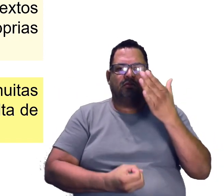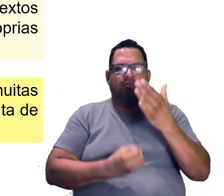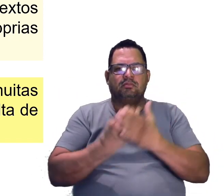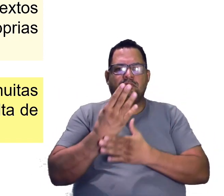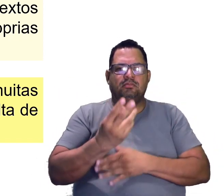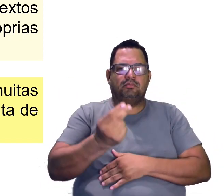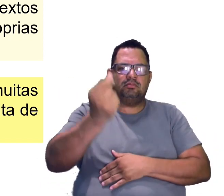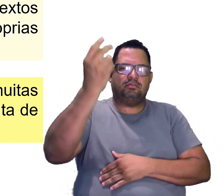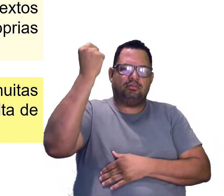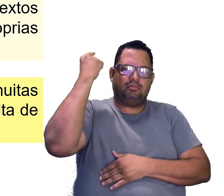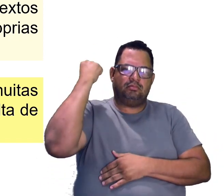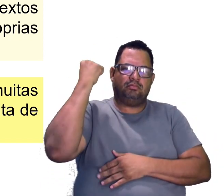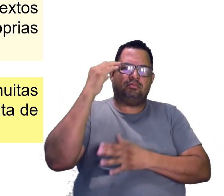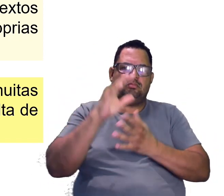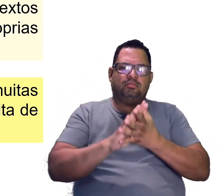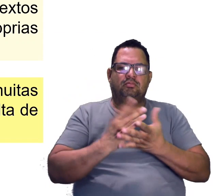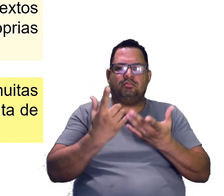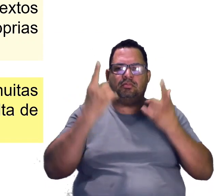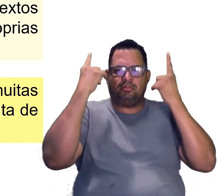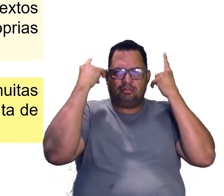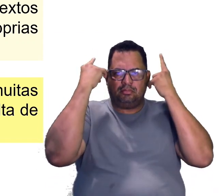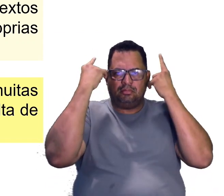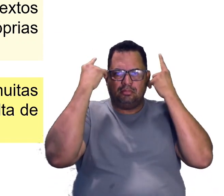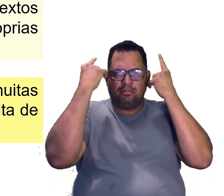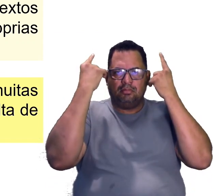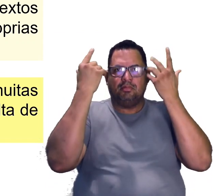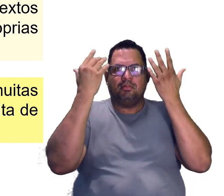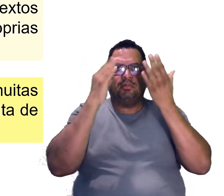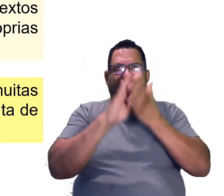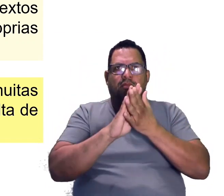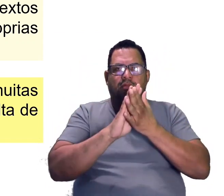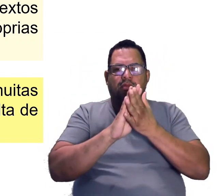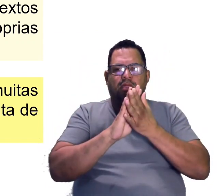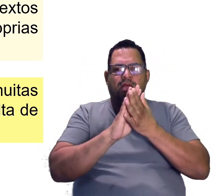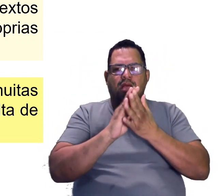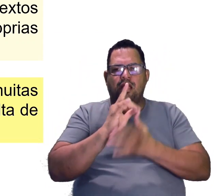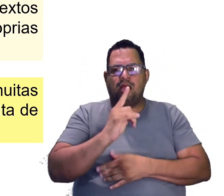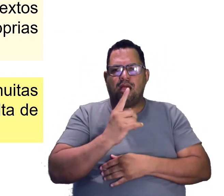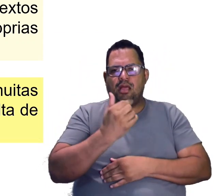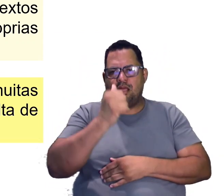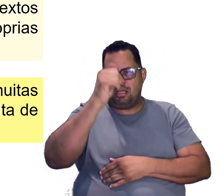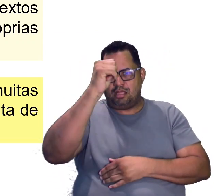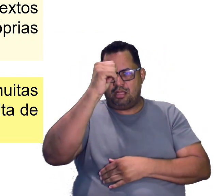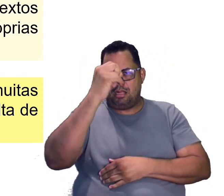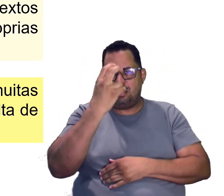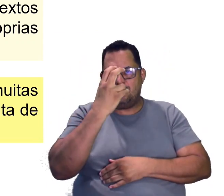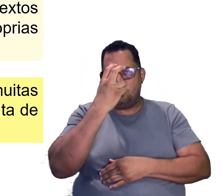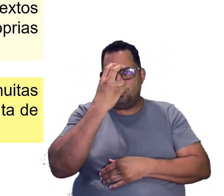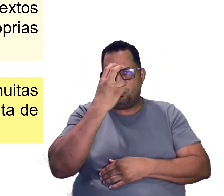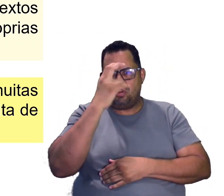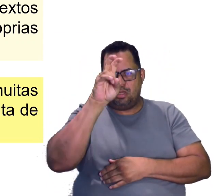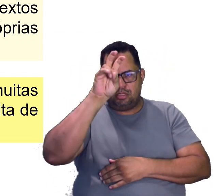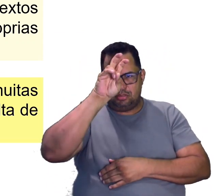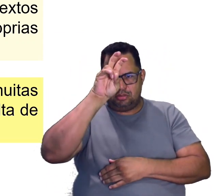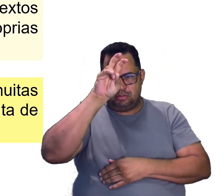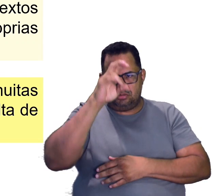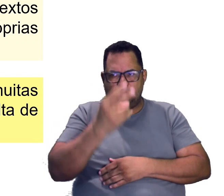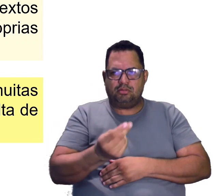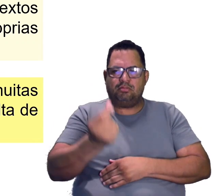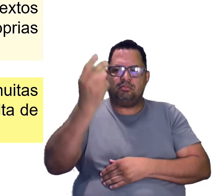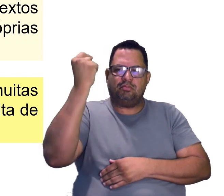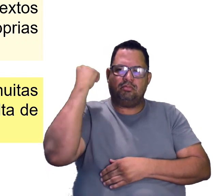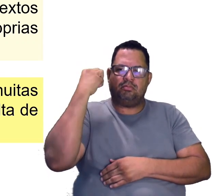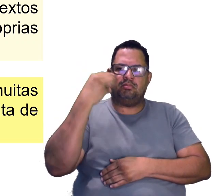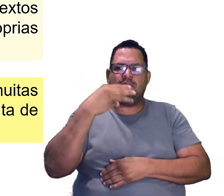antiga Mesopotâmia e Egito. Isso aconteceu por volta de 3.000 anos antes de Cristo. Ela